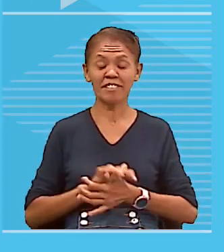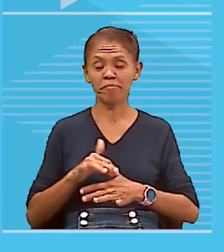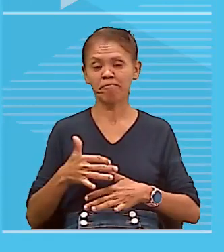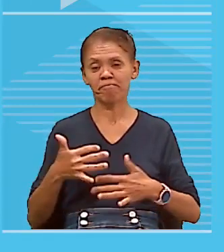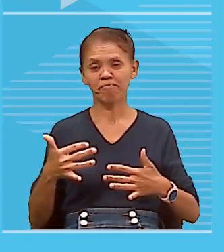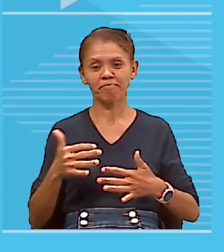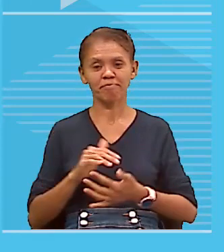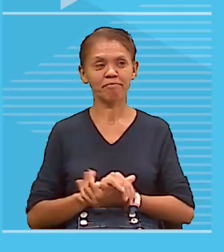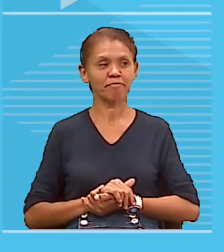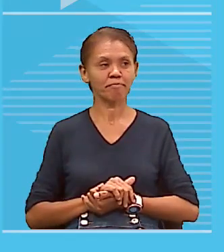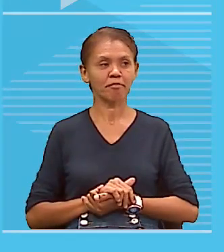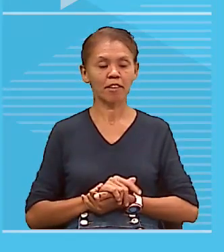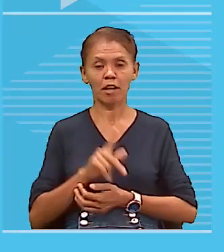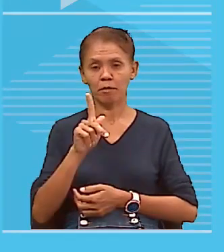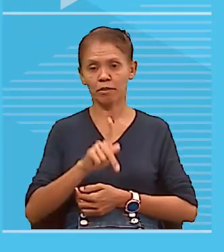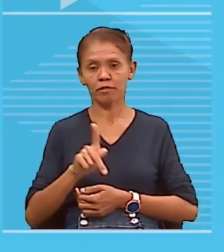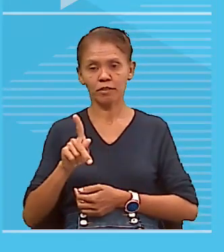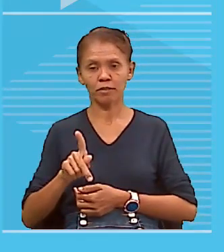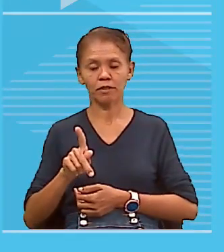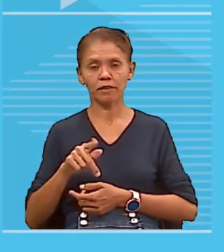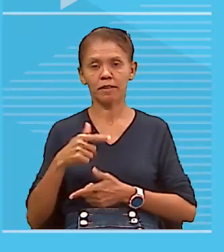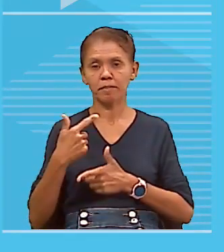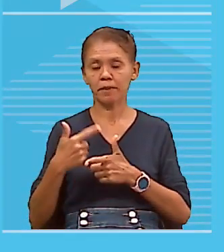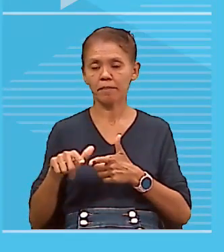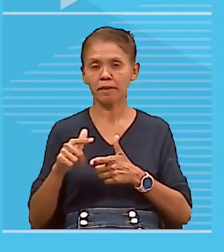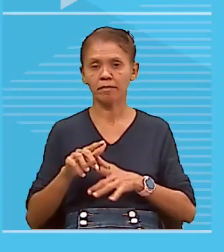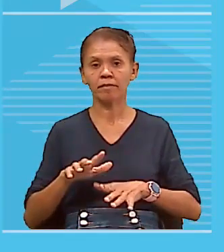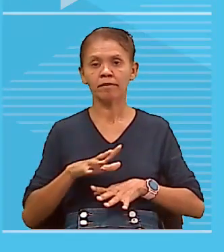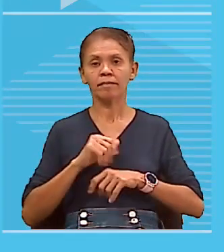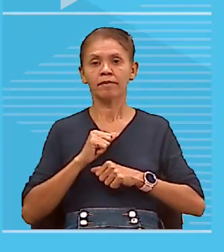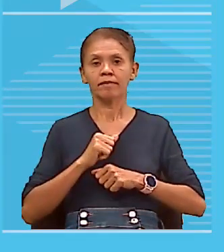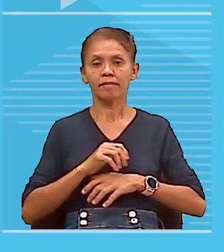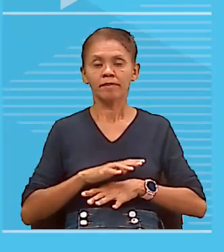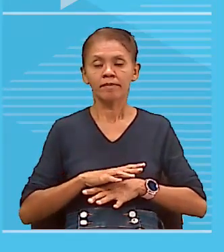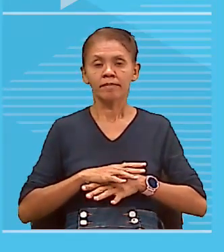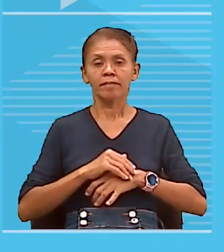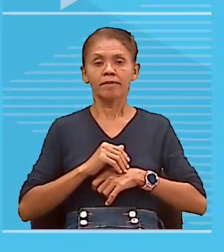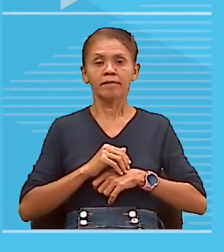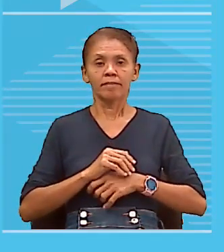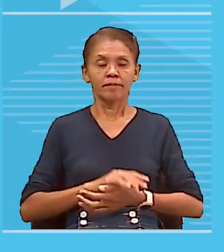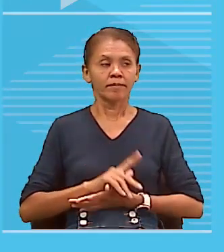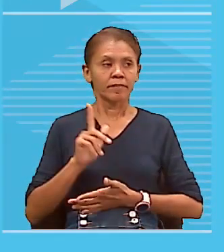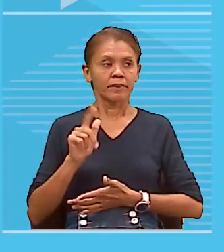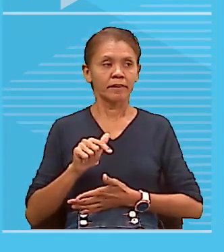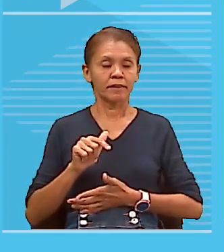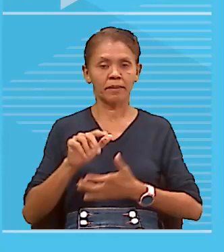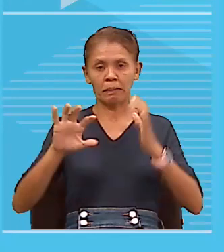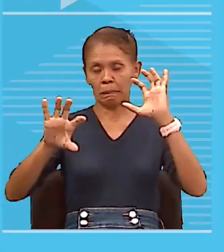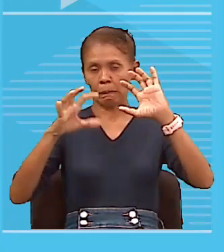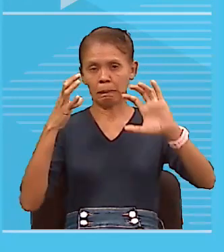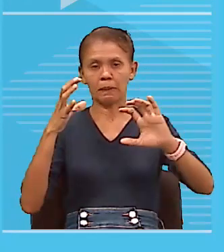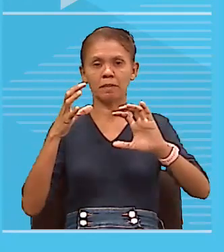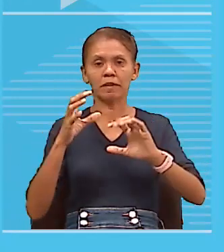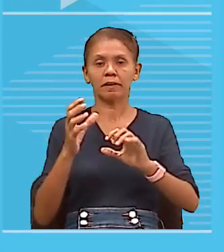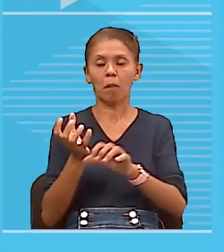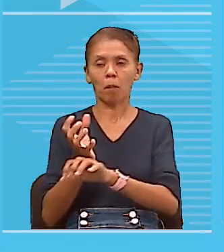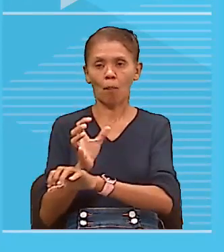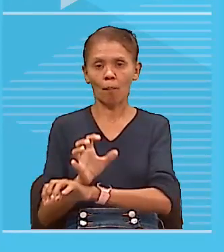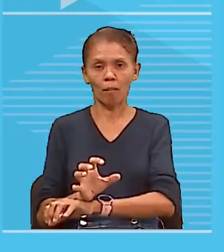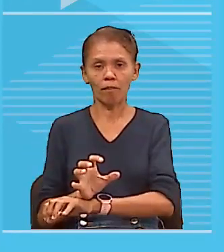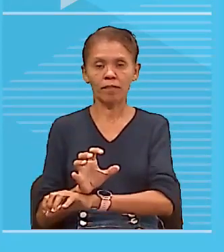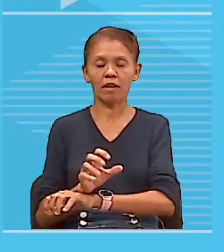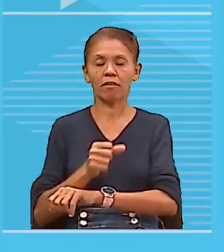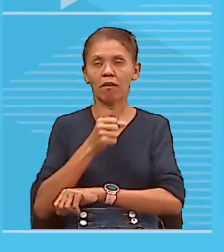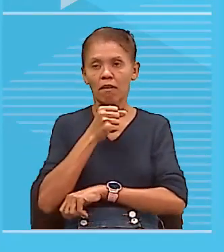Então, ó, eu que sou asmática, inclusive hoje eu tô com um pouquinho de crise, porque o clima já tá muito seco, né? A gente tosse um pouco